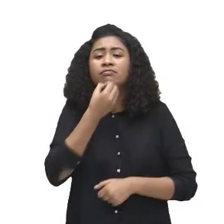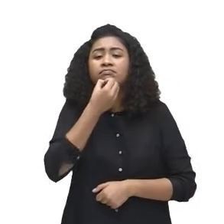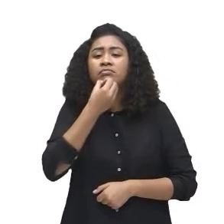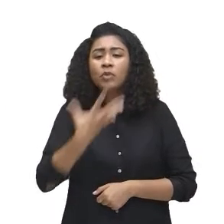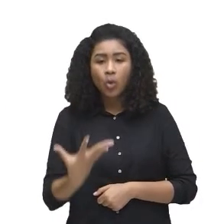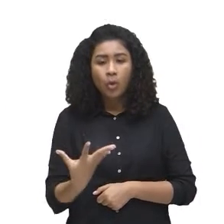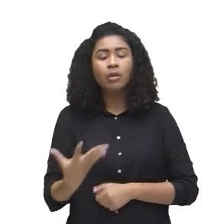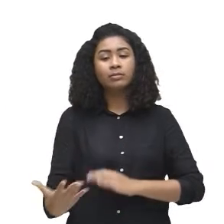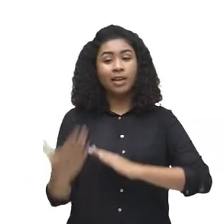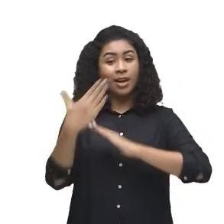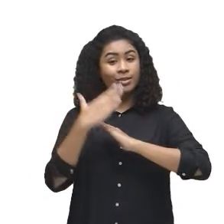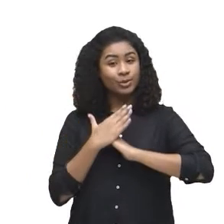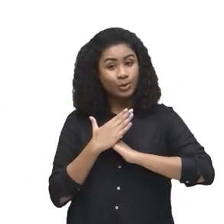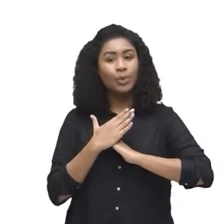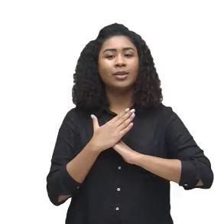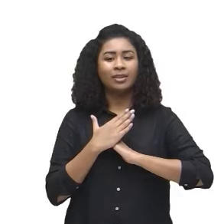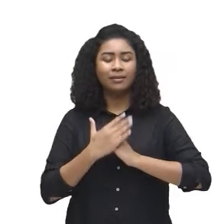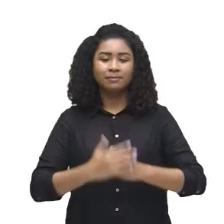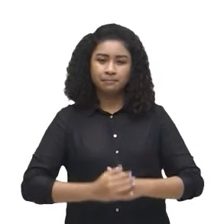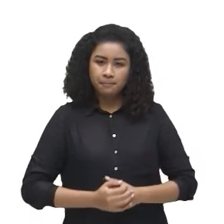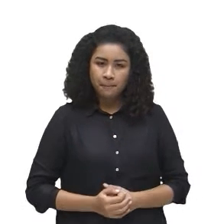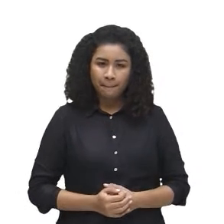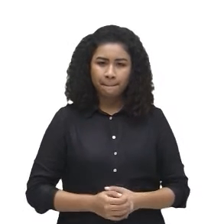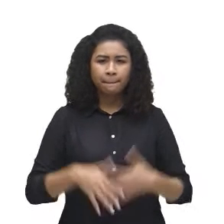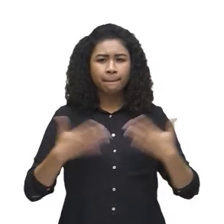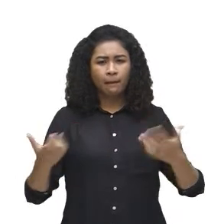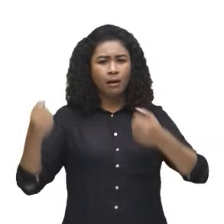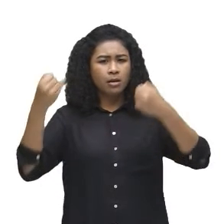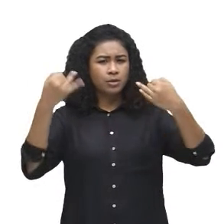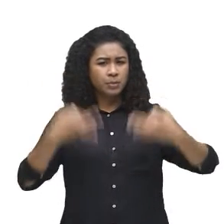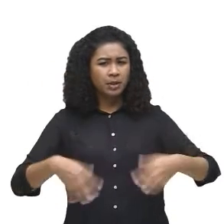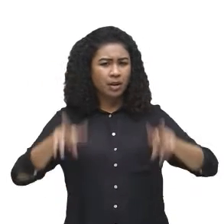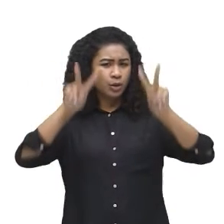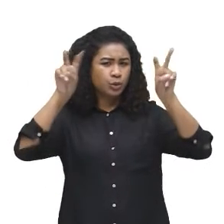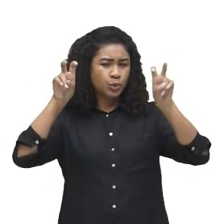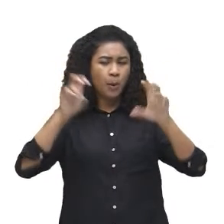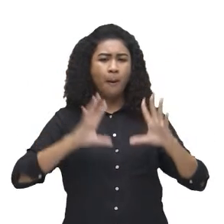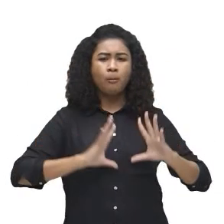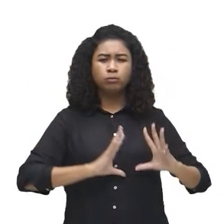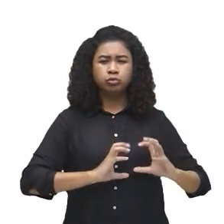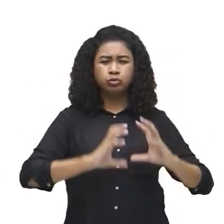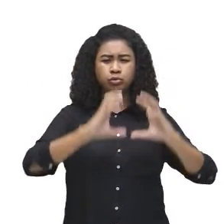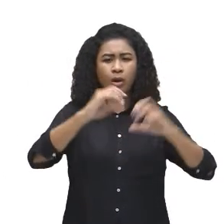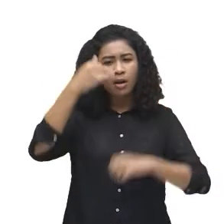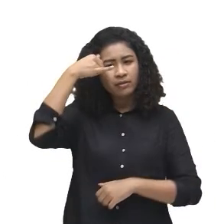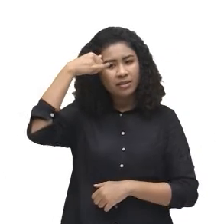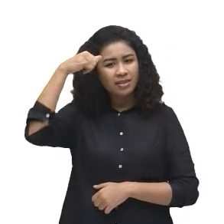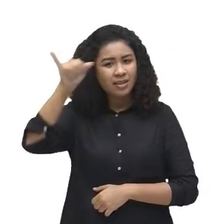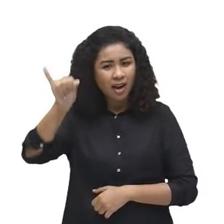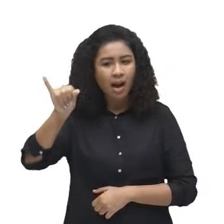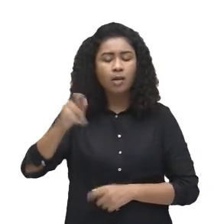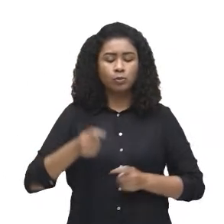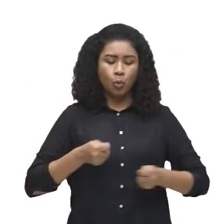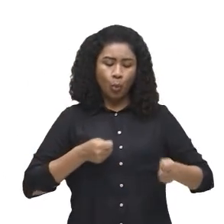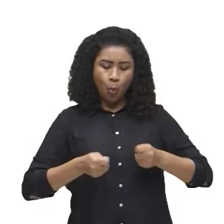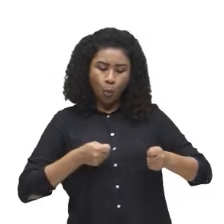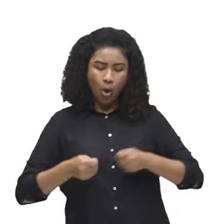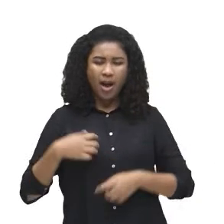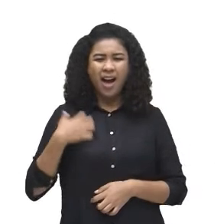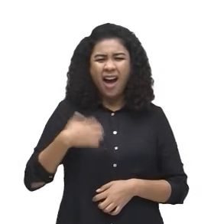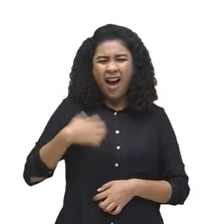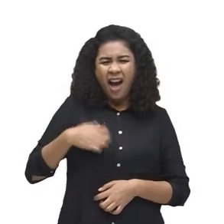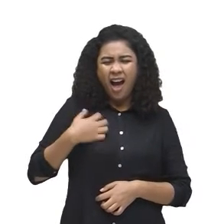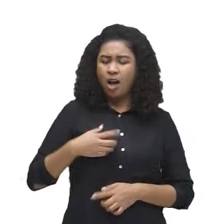para vocês, sobre essa questão, né, de evitar brigas, de você ter autocontrole para controlar sua